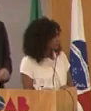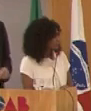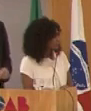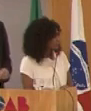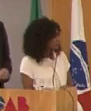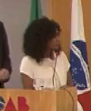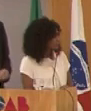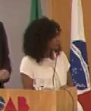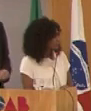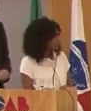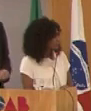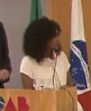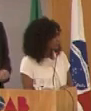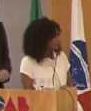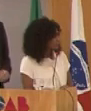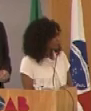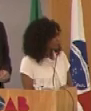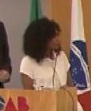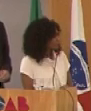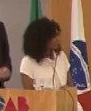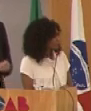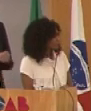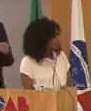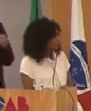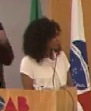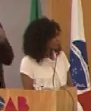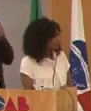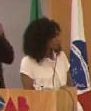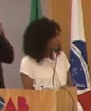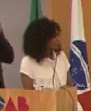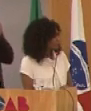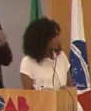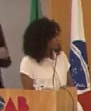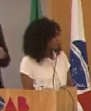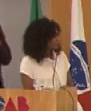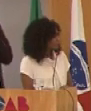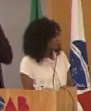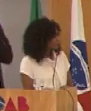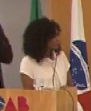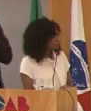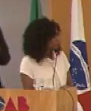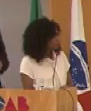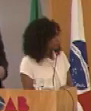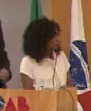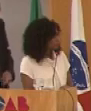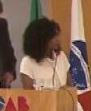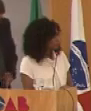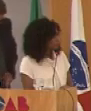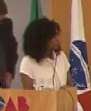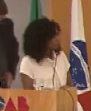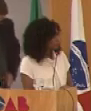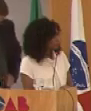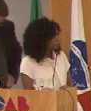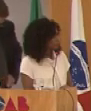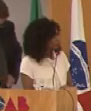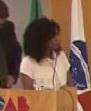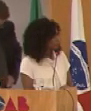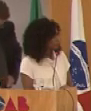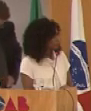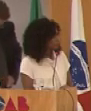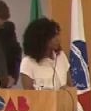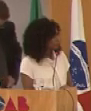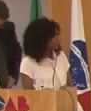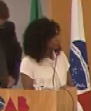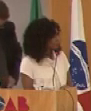que só nos faz mal, pois fere mortalmente nossa convivência social. Estamos assistindo a cada dia que passa